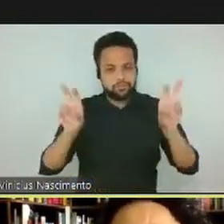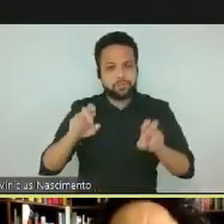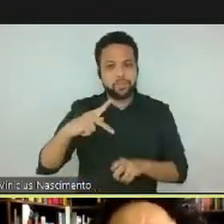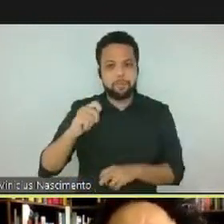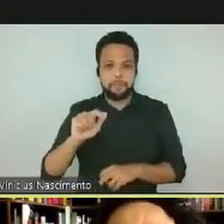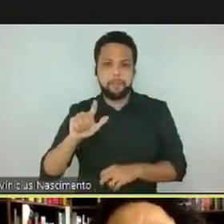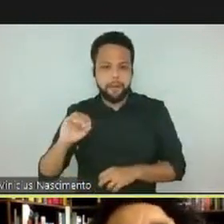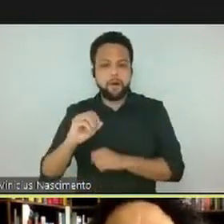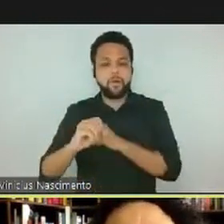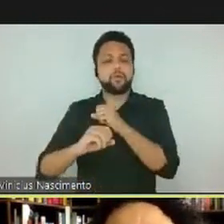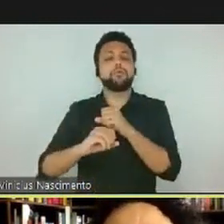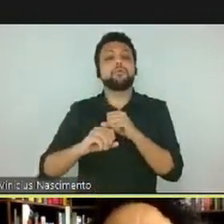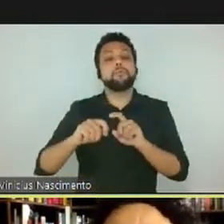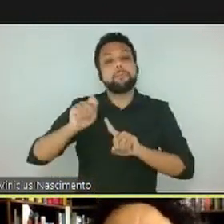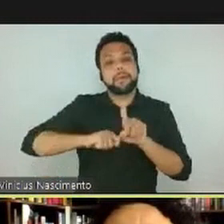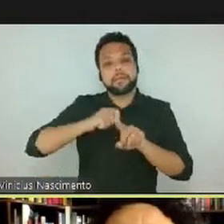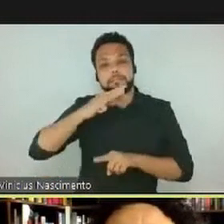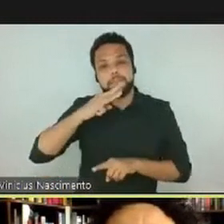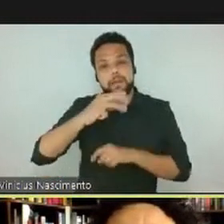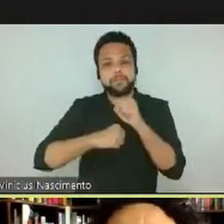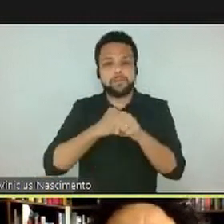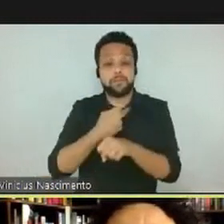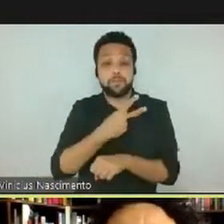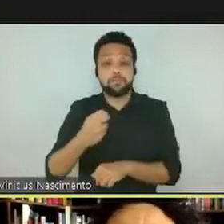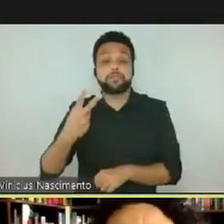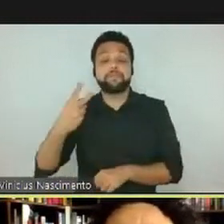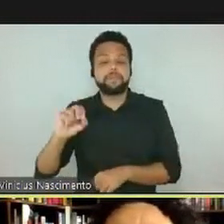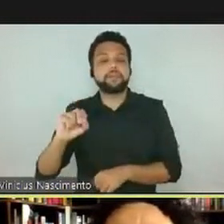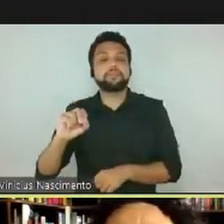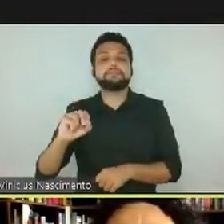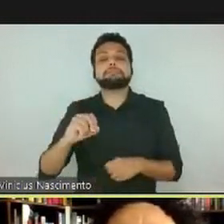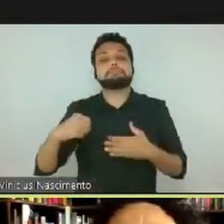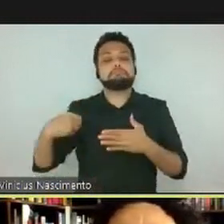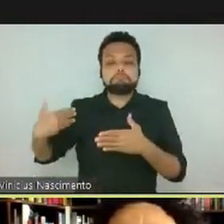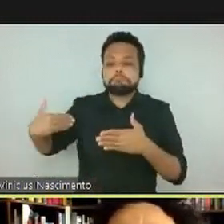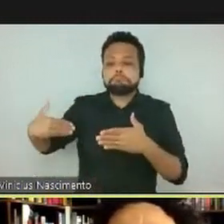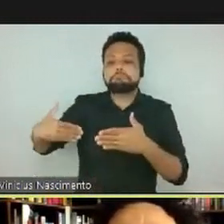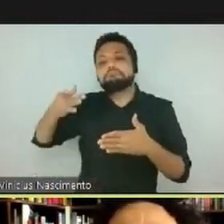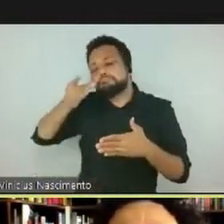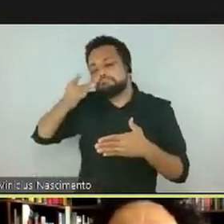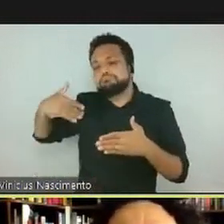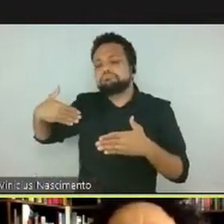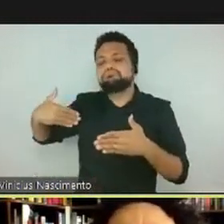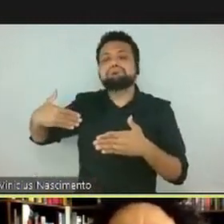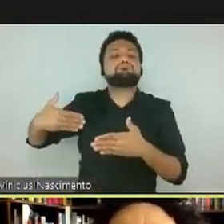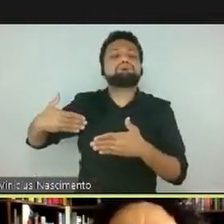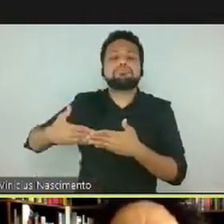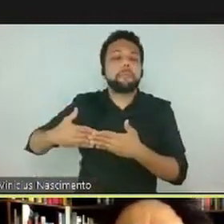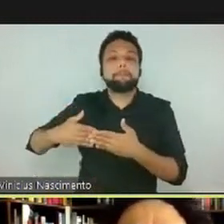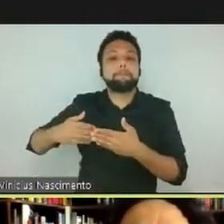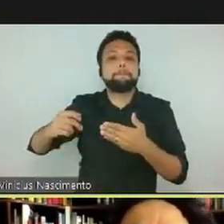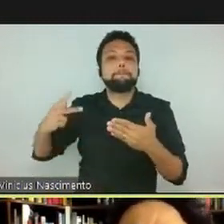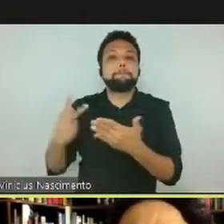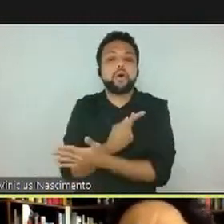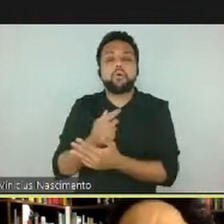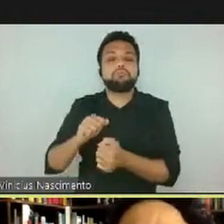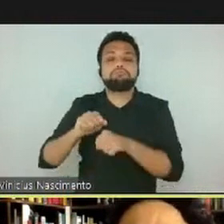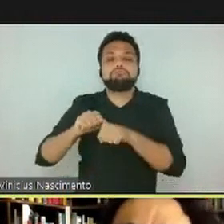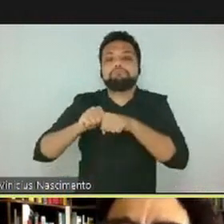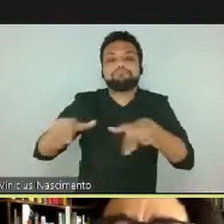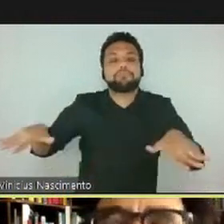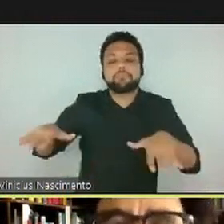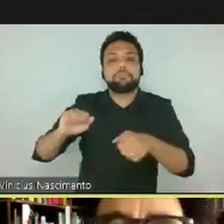2020, ele parou com as suas atividades. Nós conseguimos ministrar uma ou